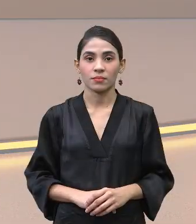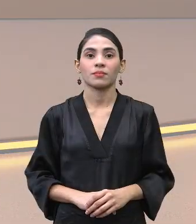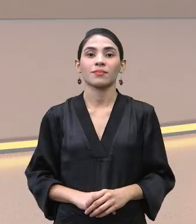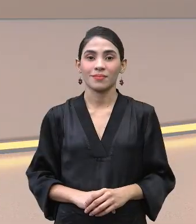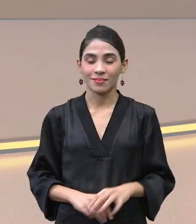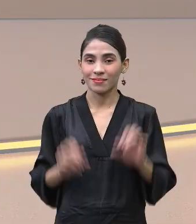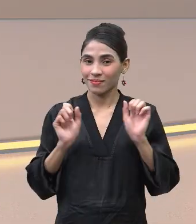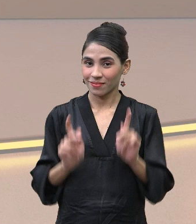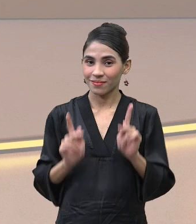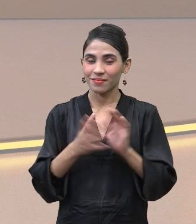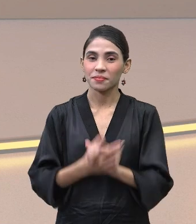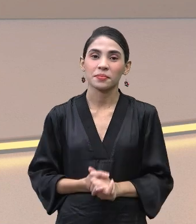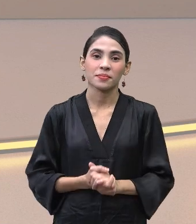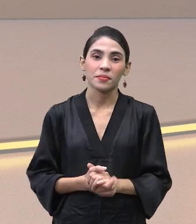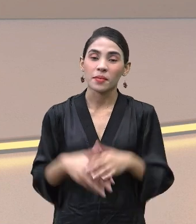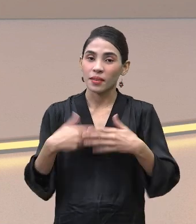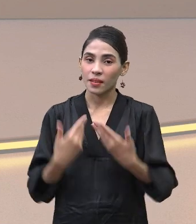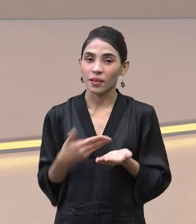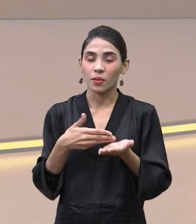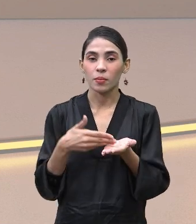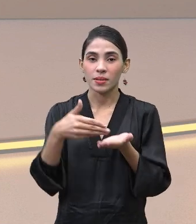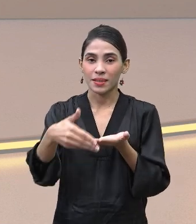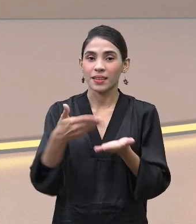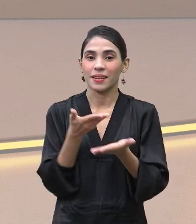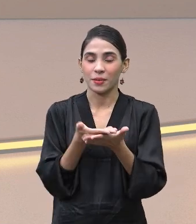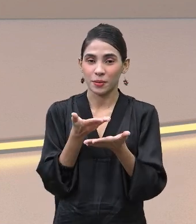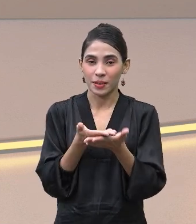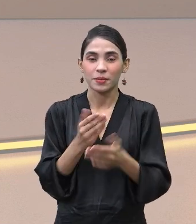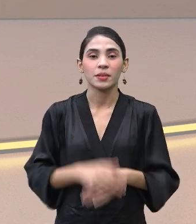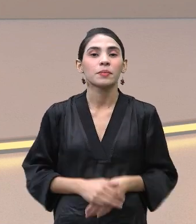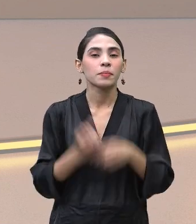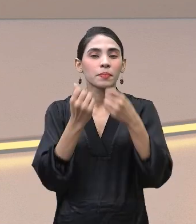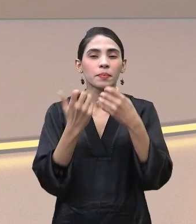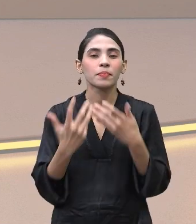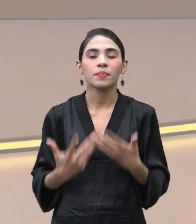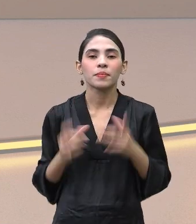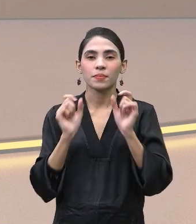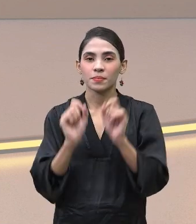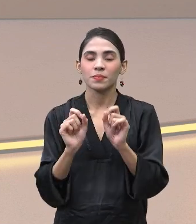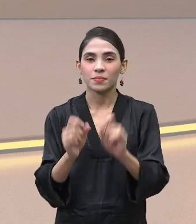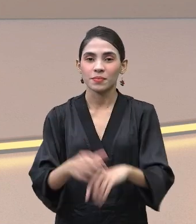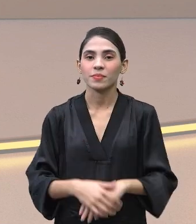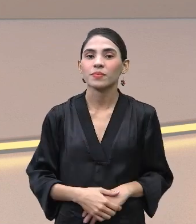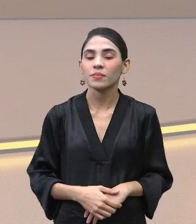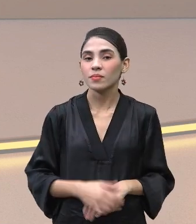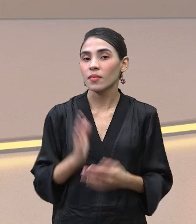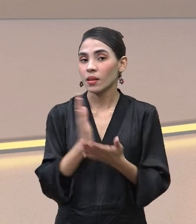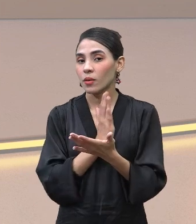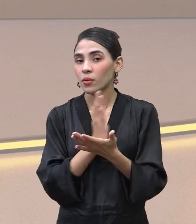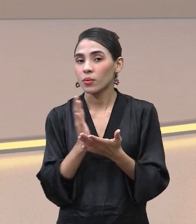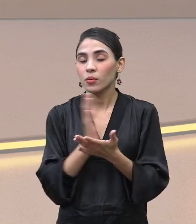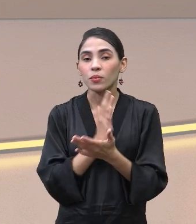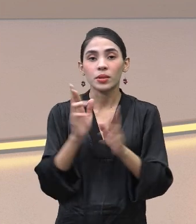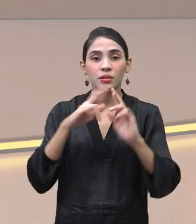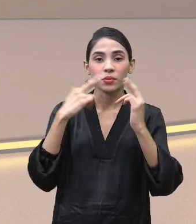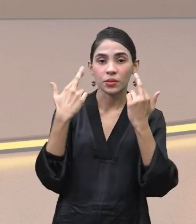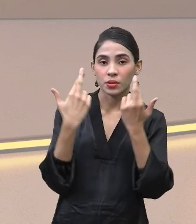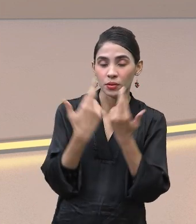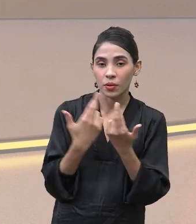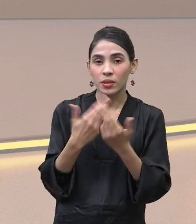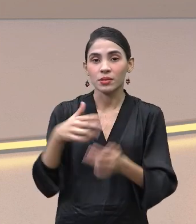Muito bem, então, vamos para a nossa aula, falando aqui, sobre algumas